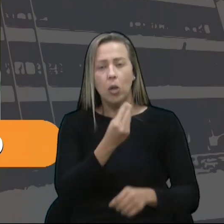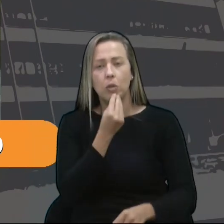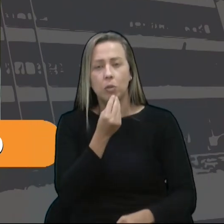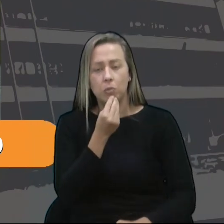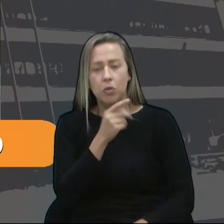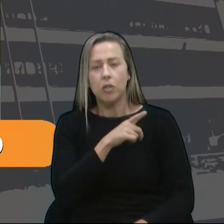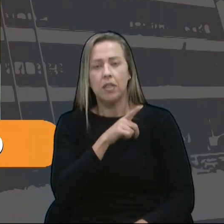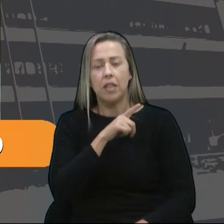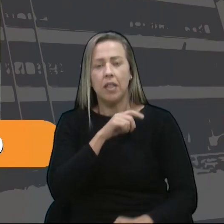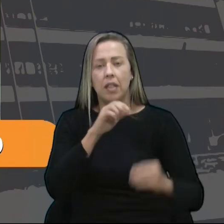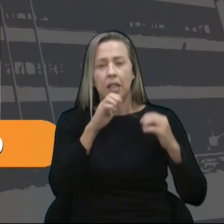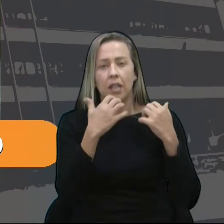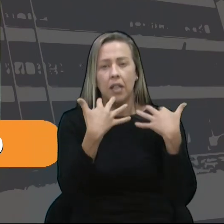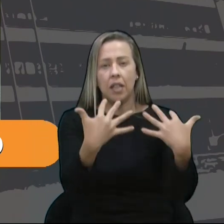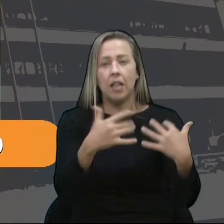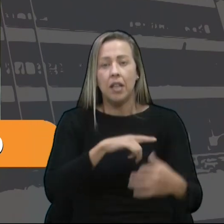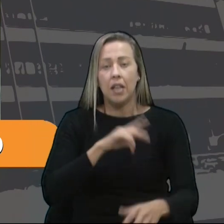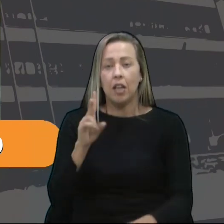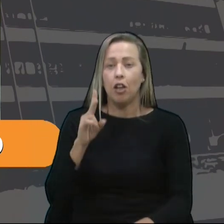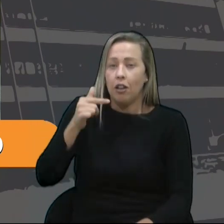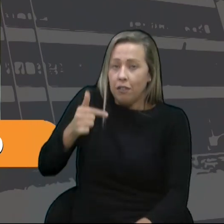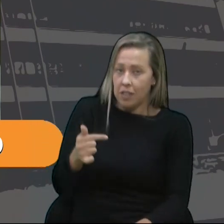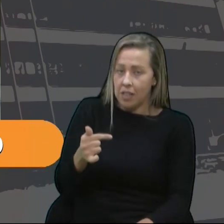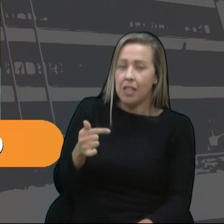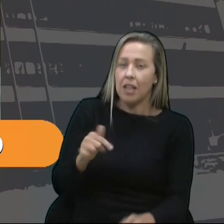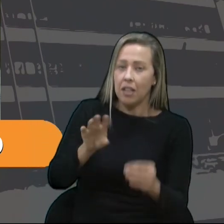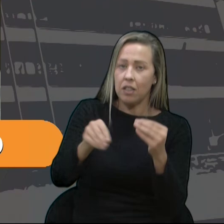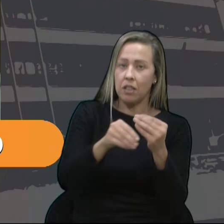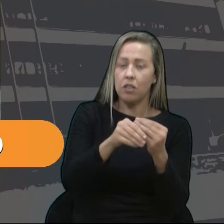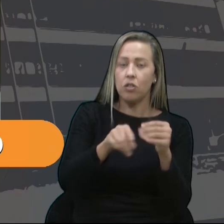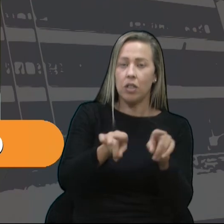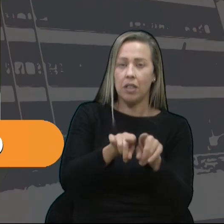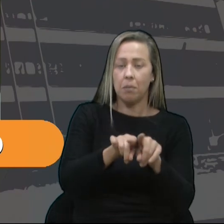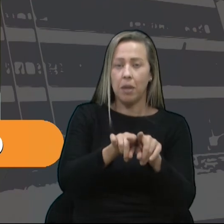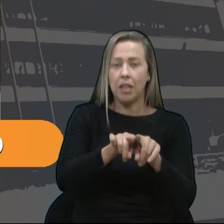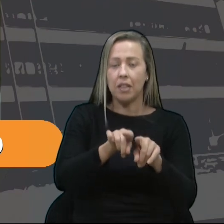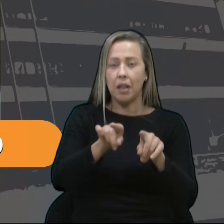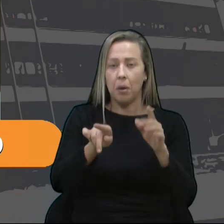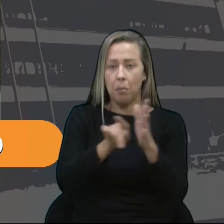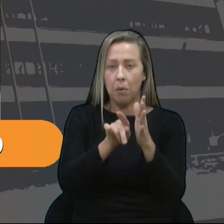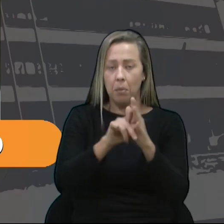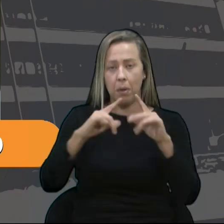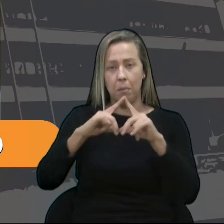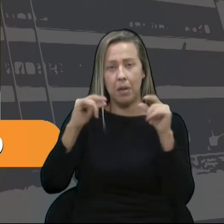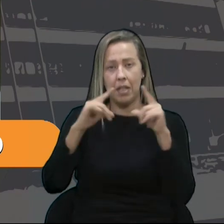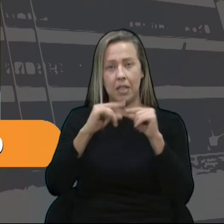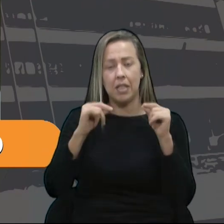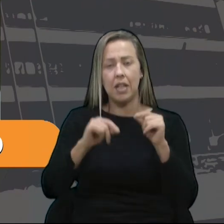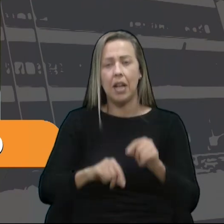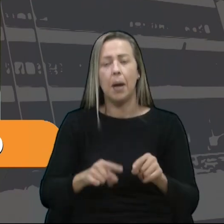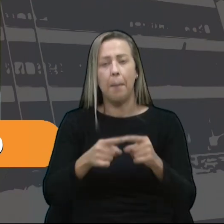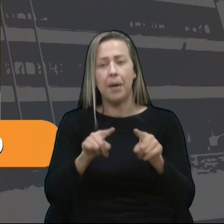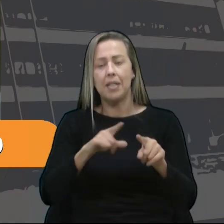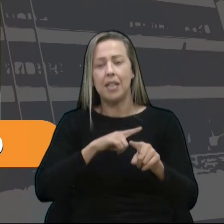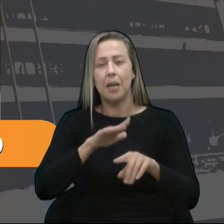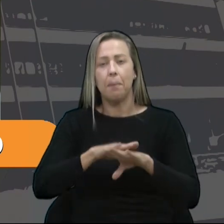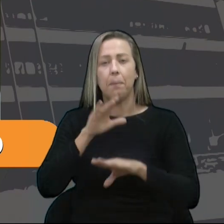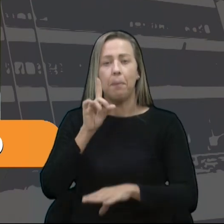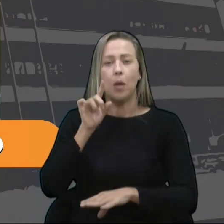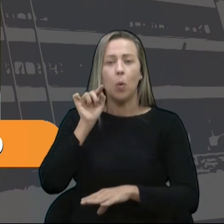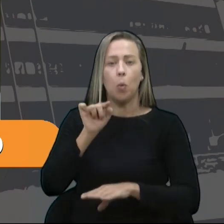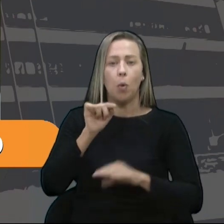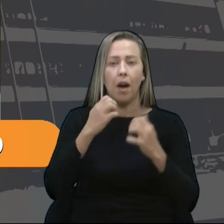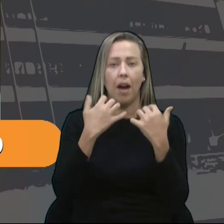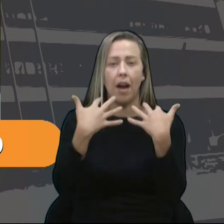só 27, incluindo a Câmara Distrital aqui do Distrito Federal, mas são mais de 1.000